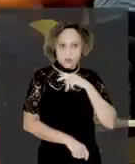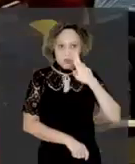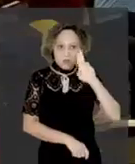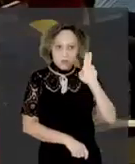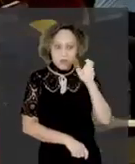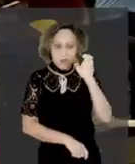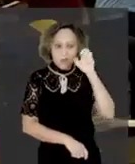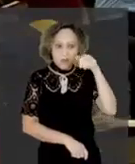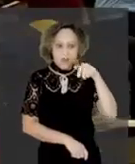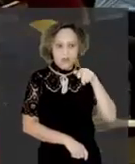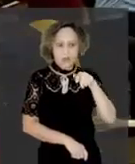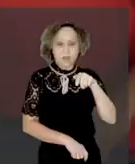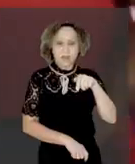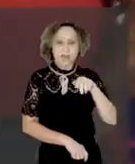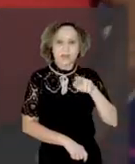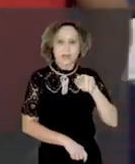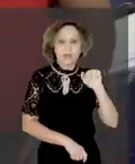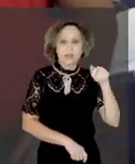Henrique Vieira.